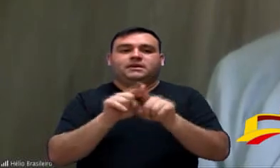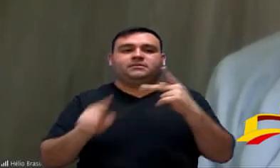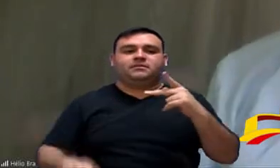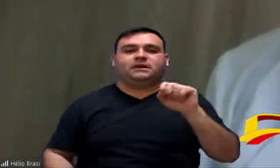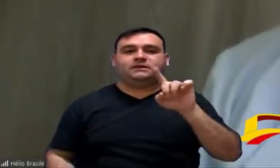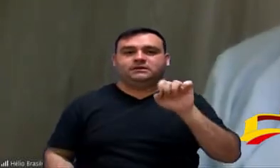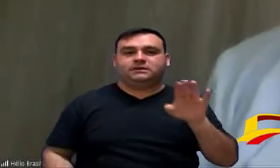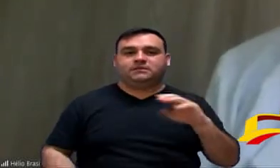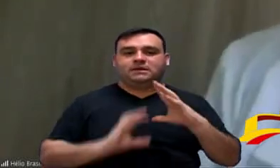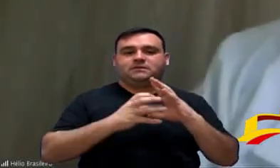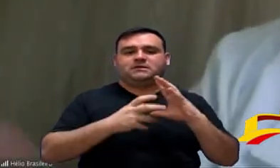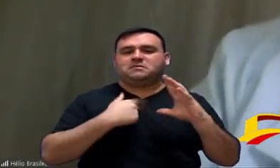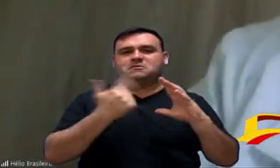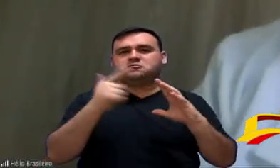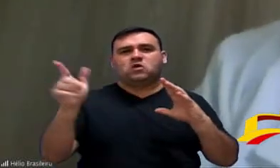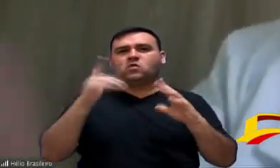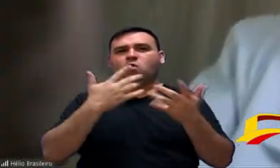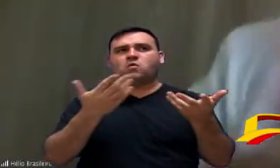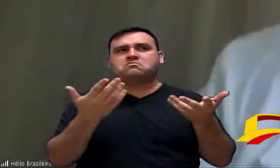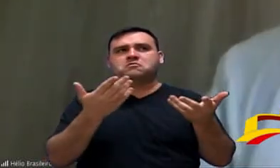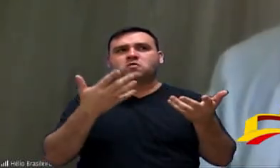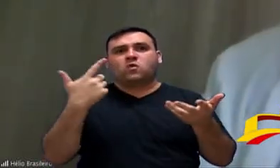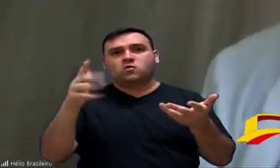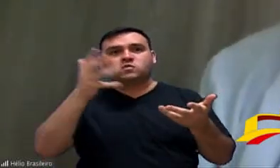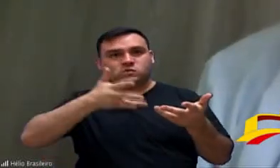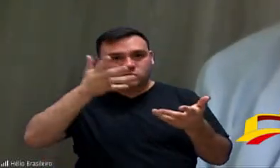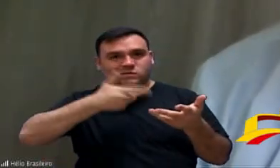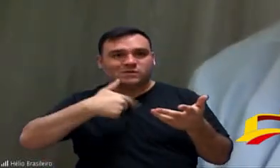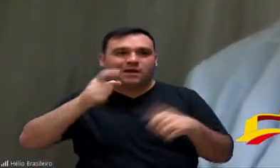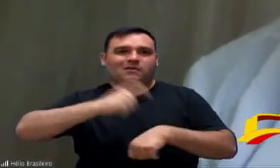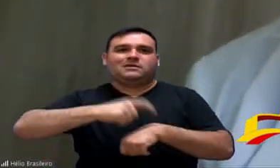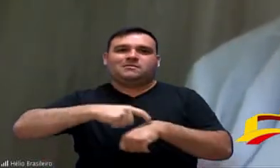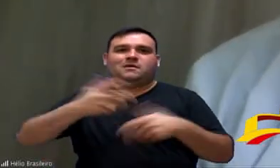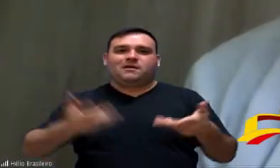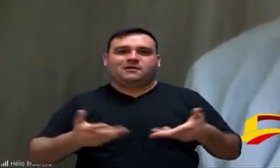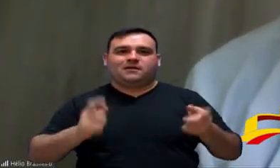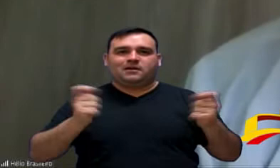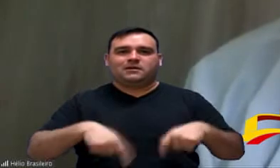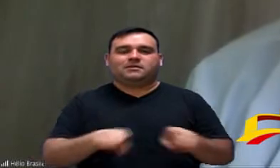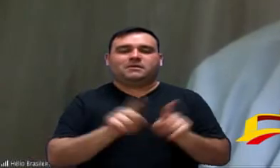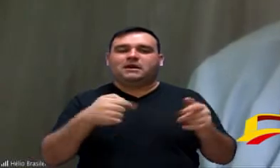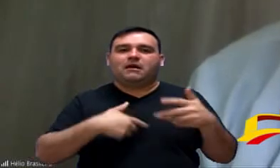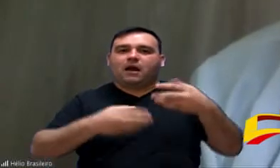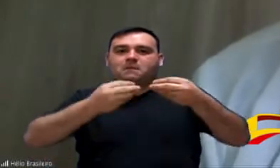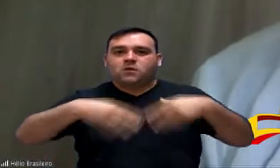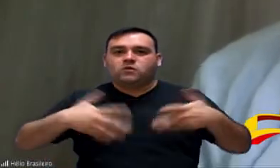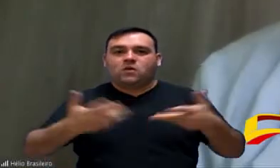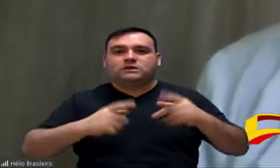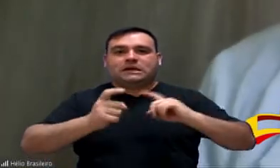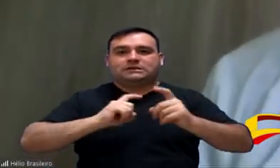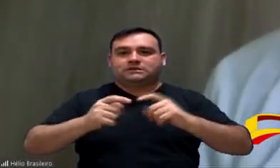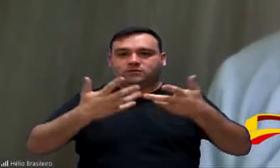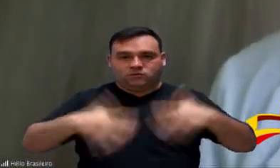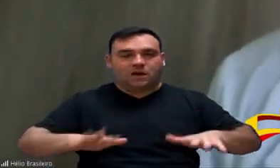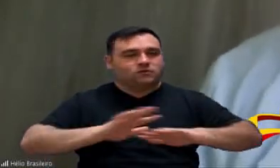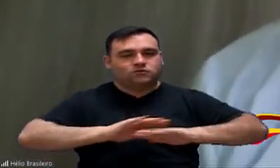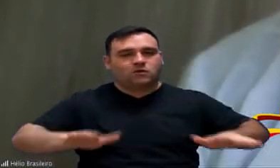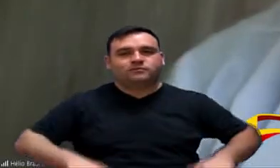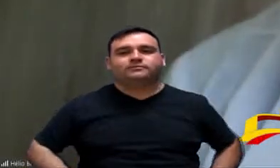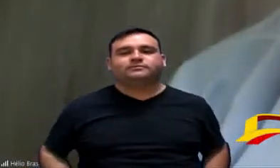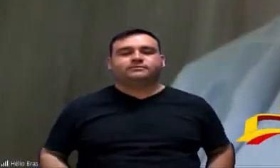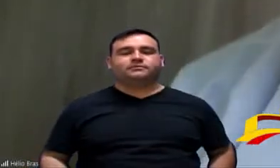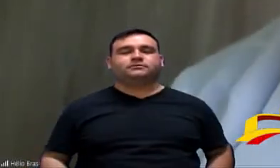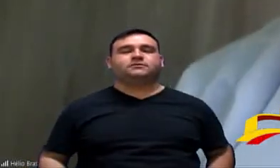PSDB, mas como eu não tenho outra oportunidade de falar, eu terminei utilizando esse momento, mas não quero atrapalhar a sessão. Seria isso daí,